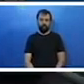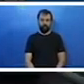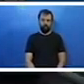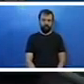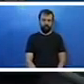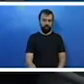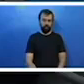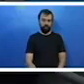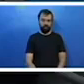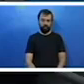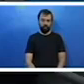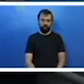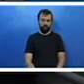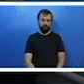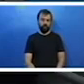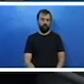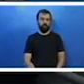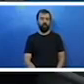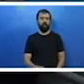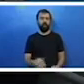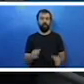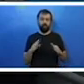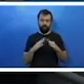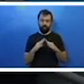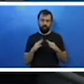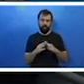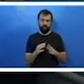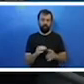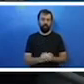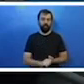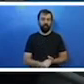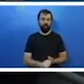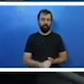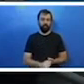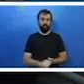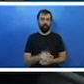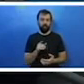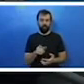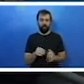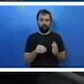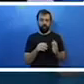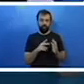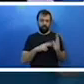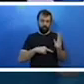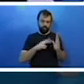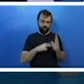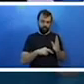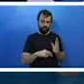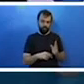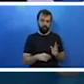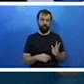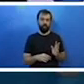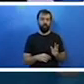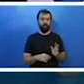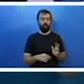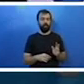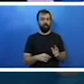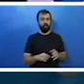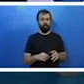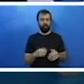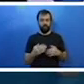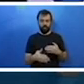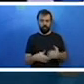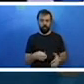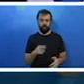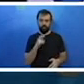né? E o Em Casa, ó, vão ler, procurar no texto e responder. Citar